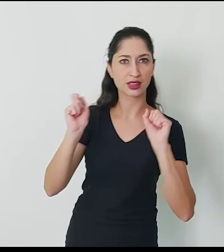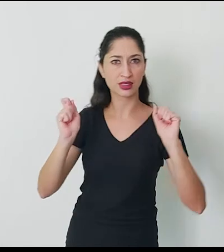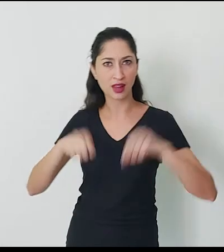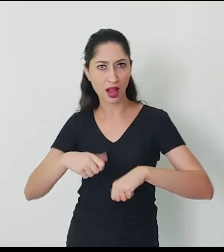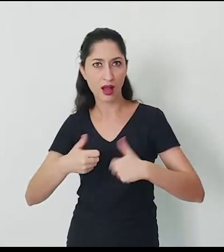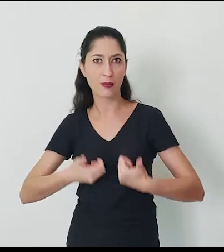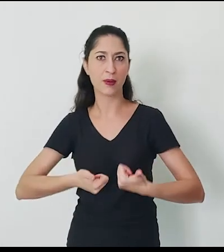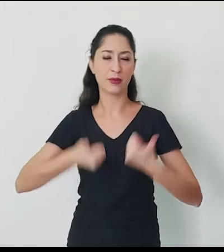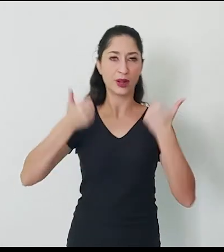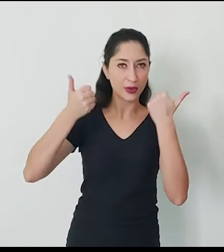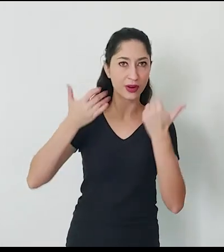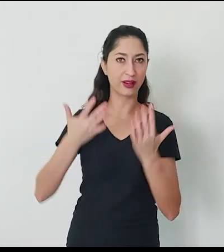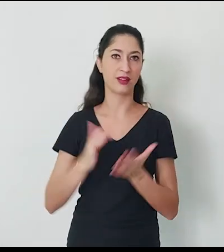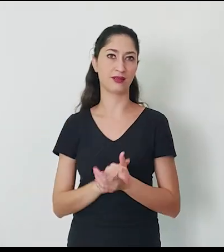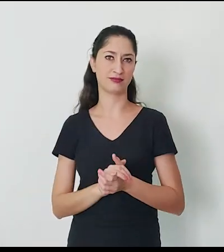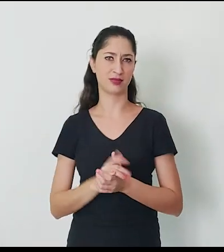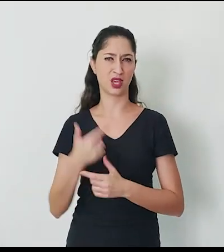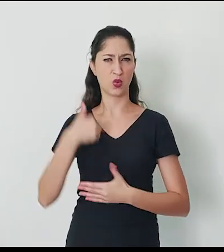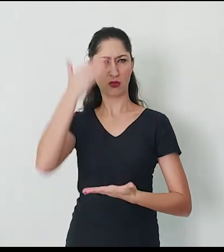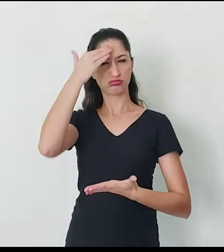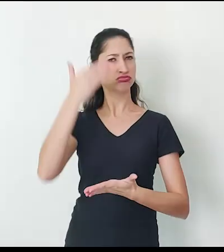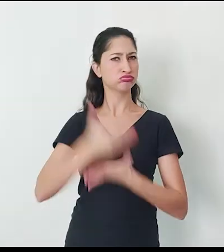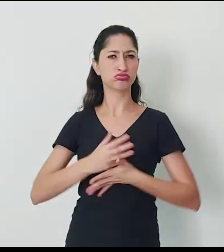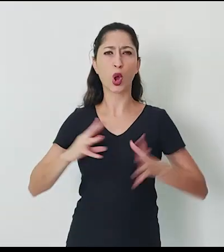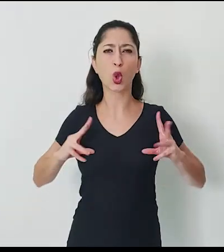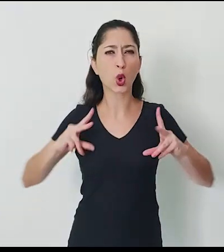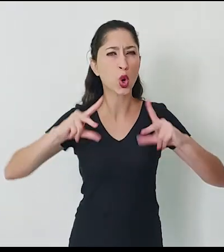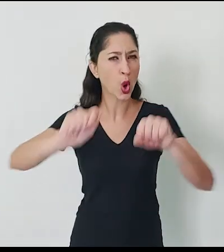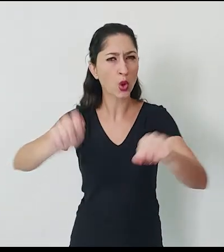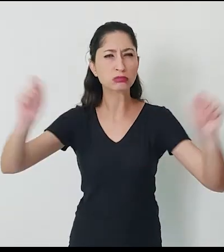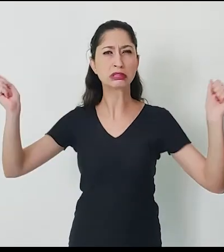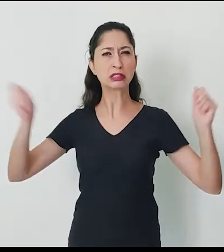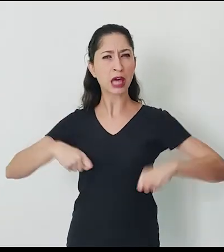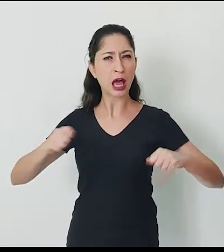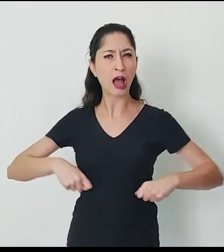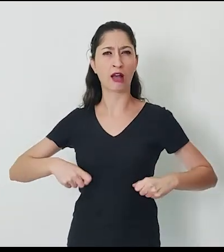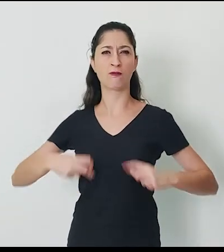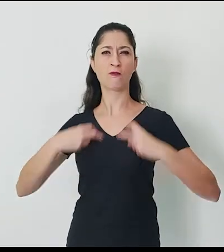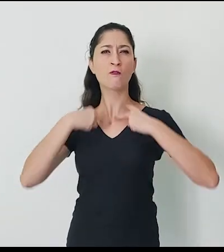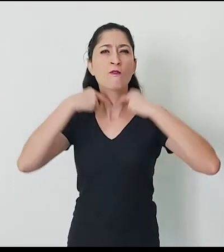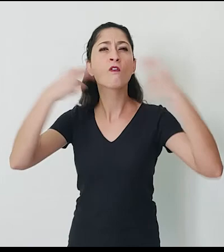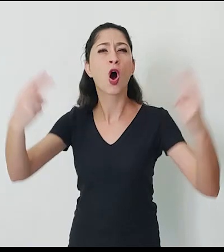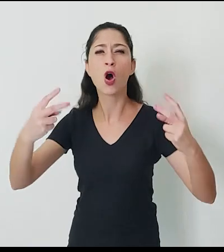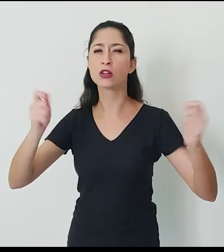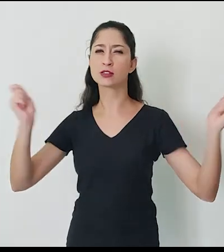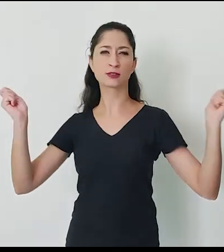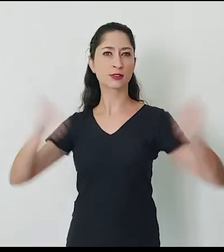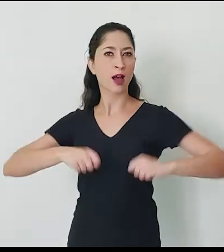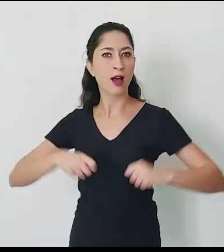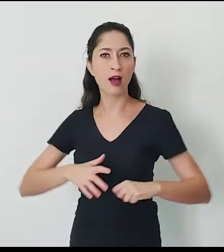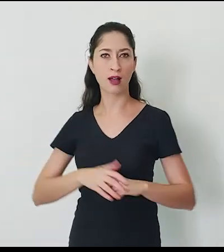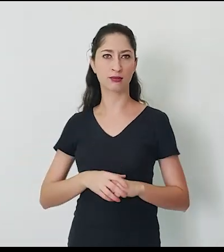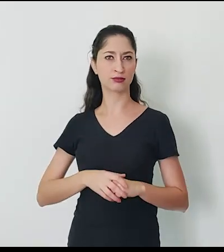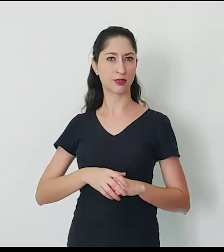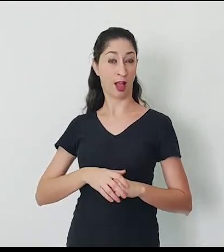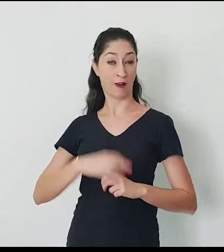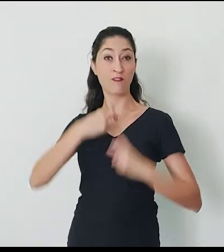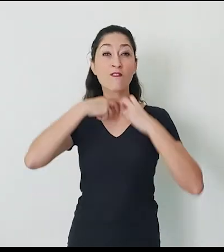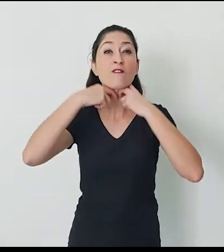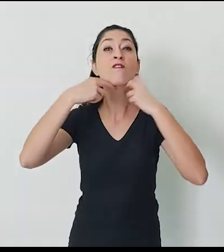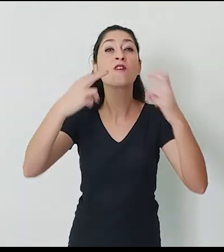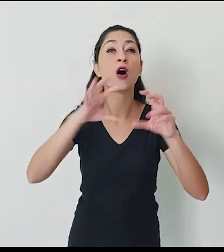sabe? Então, assim, eu acredito que todos nós somos muito potentes, nossas vozes são